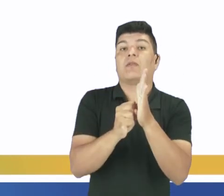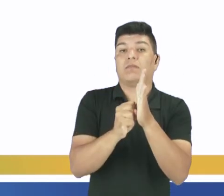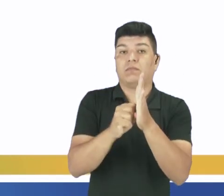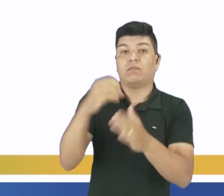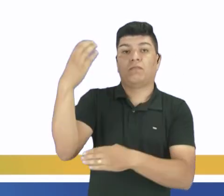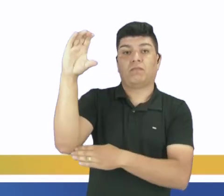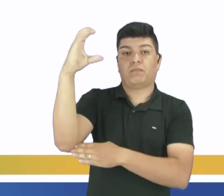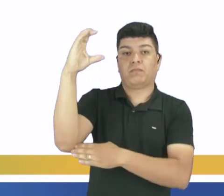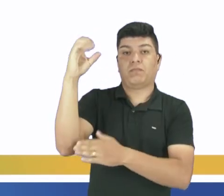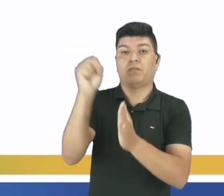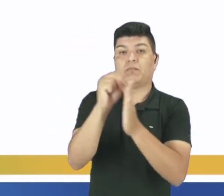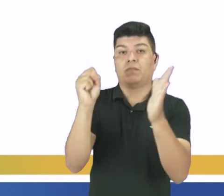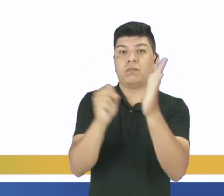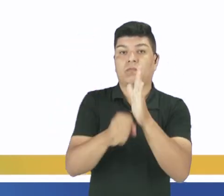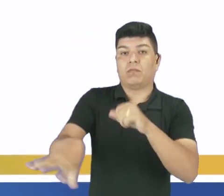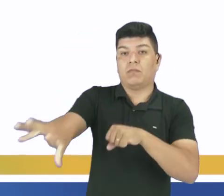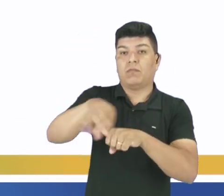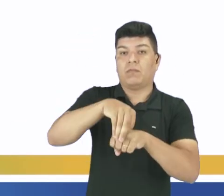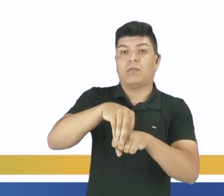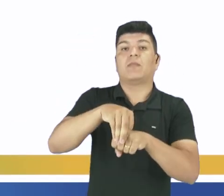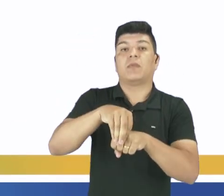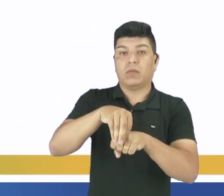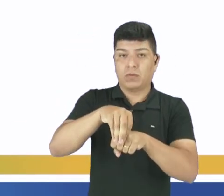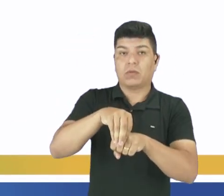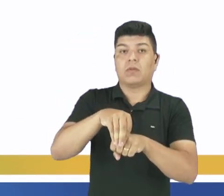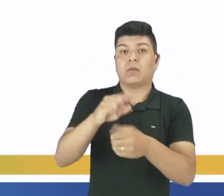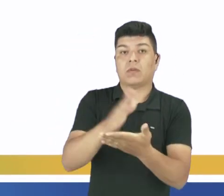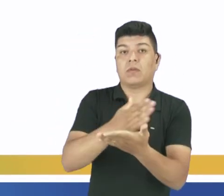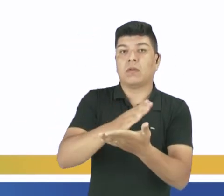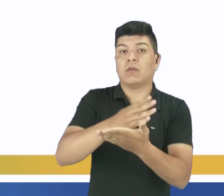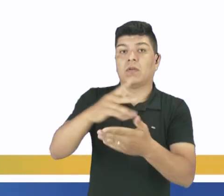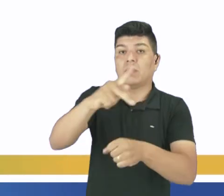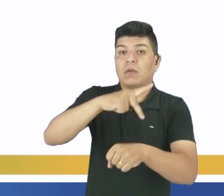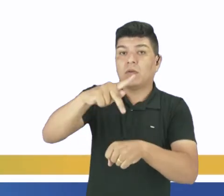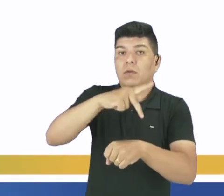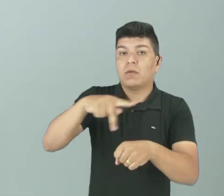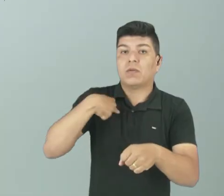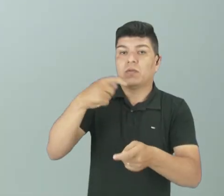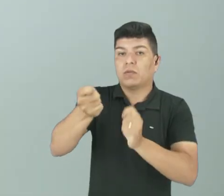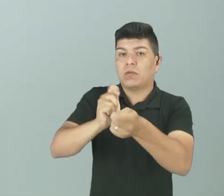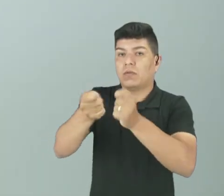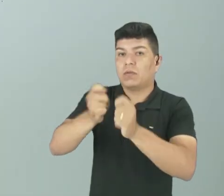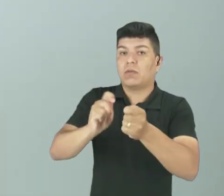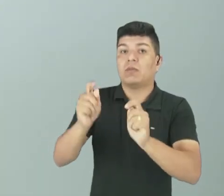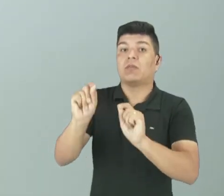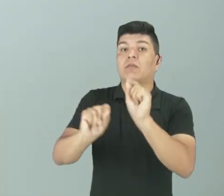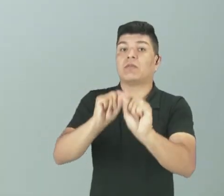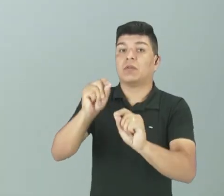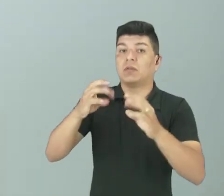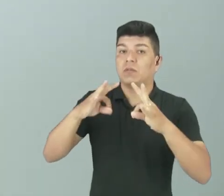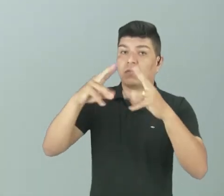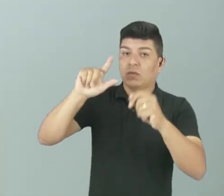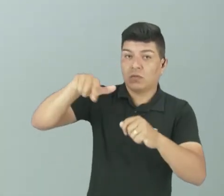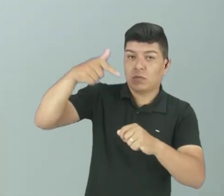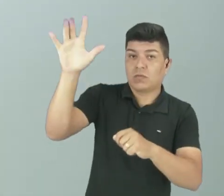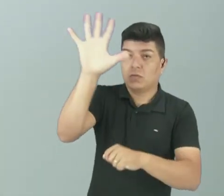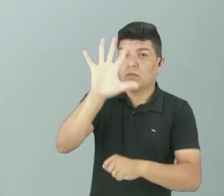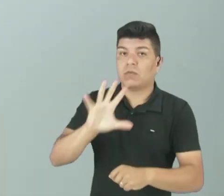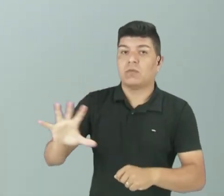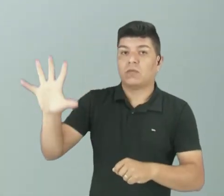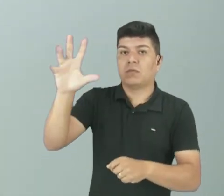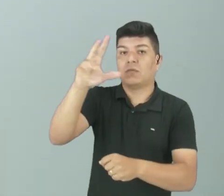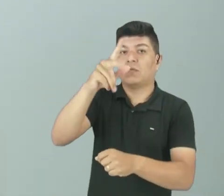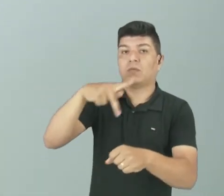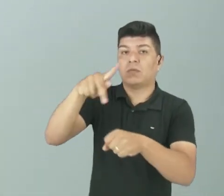da ciência, é o século do conhecimento. E aqueles países que tiverem domínio disso, portanto, têm domínio sobre as demais nações